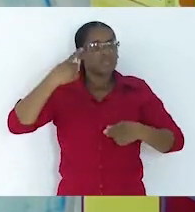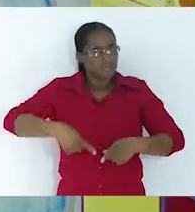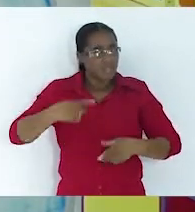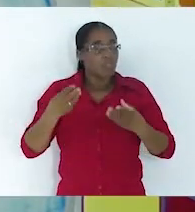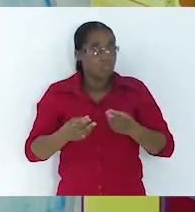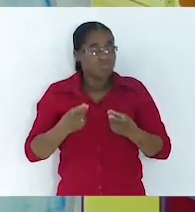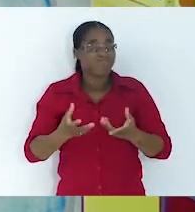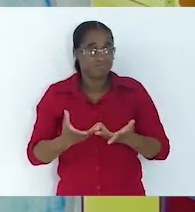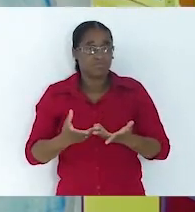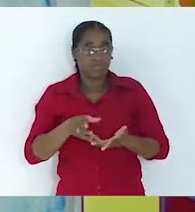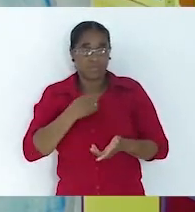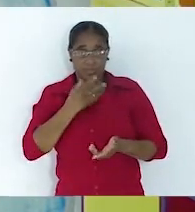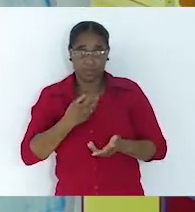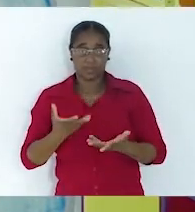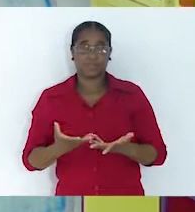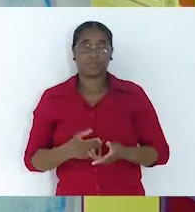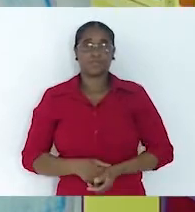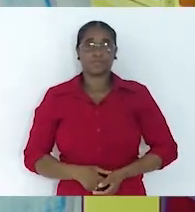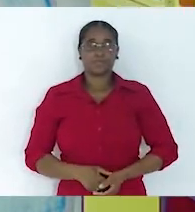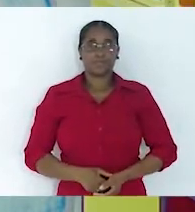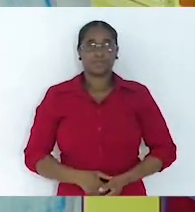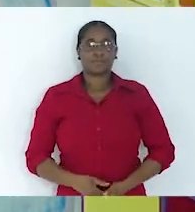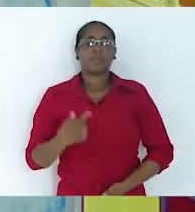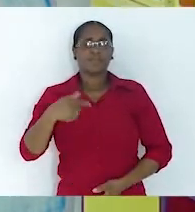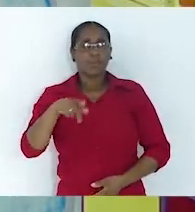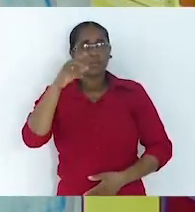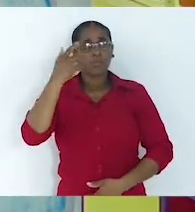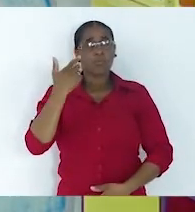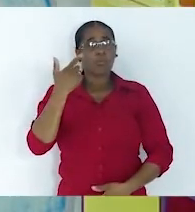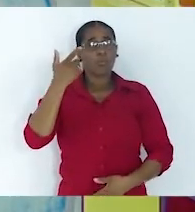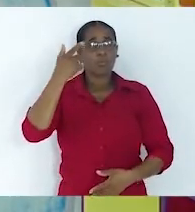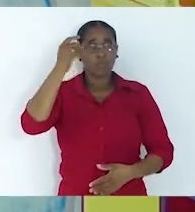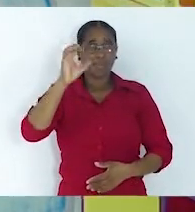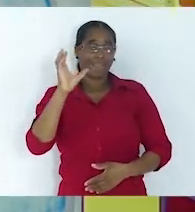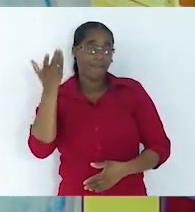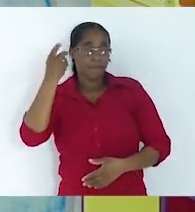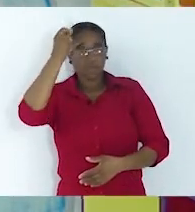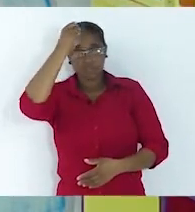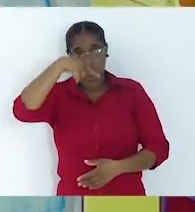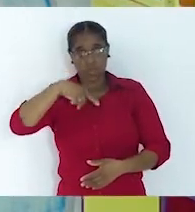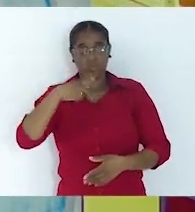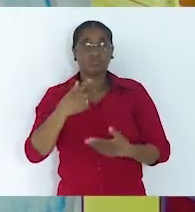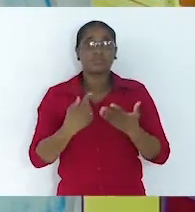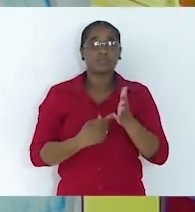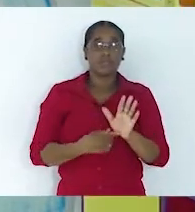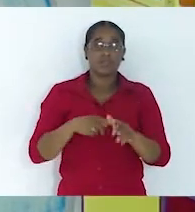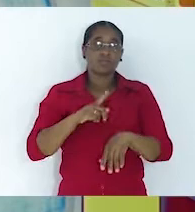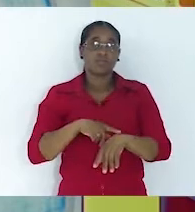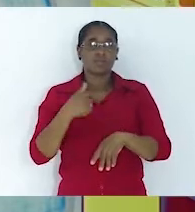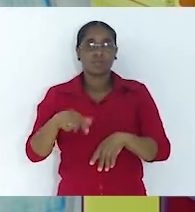muita interpretação. E tens o tempo histórico. Por exemplo, neste momento tu tens uma